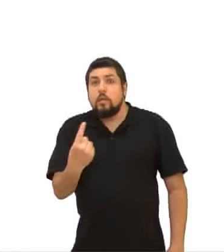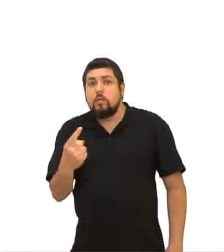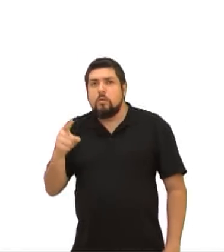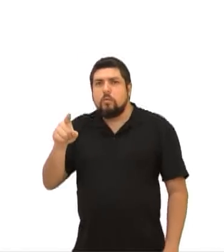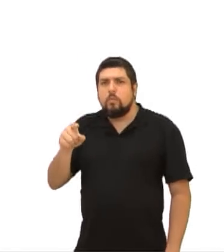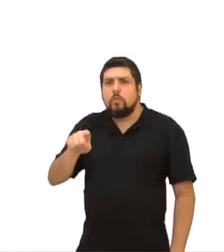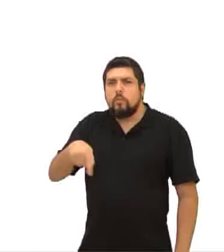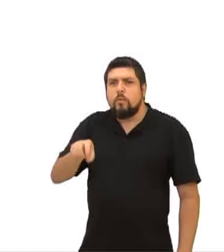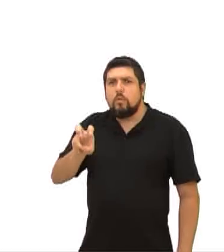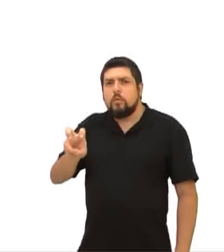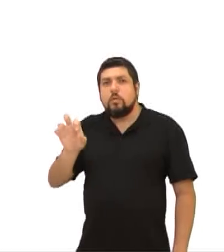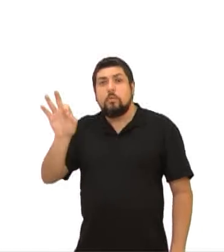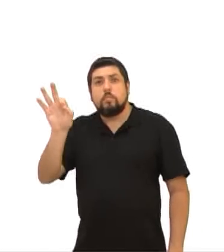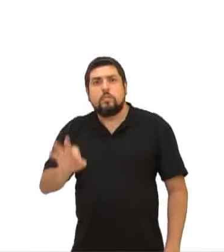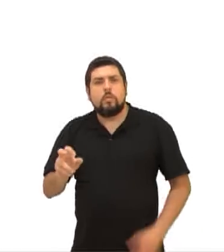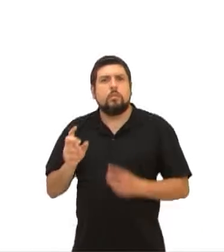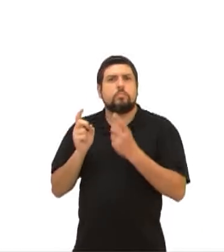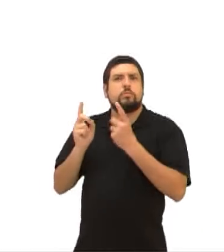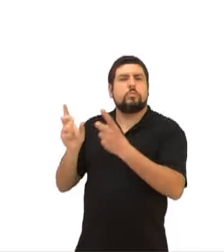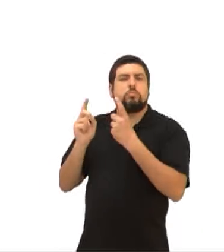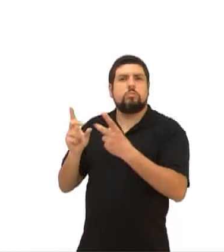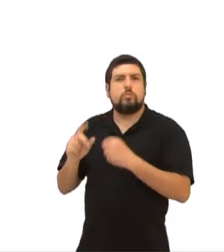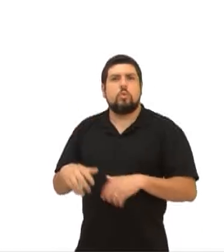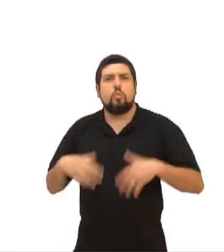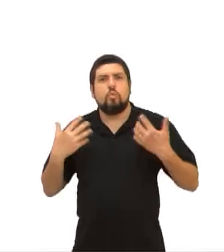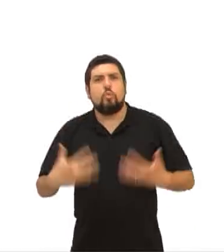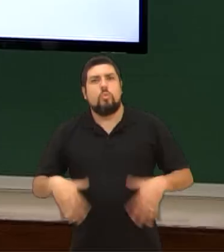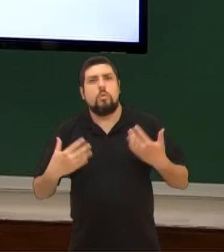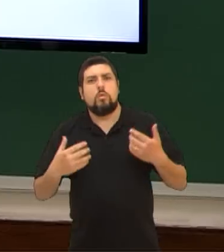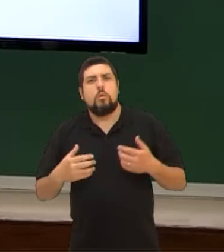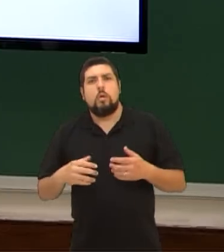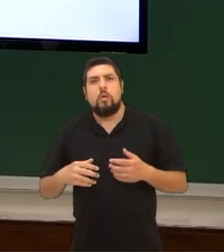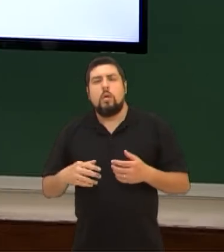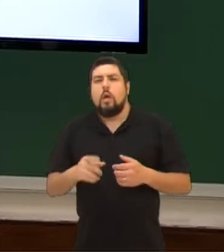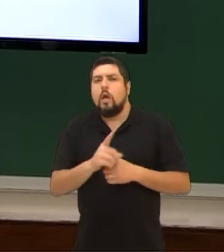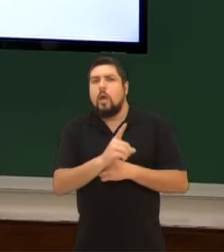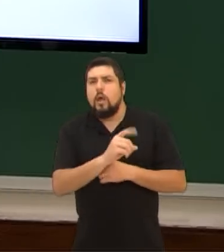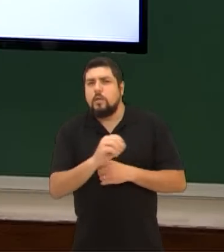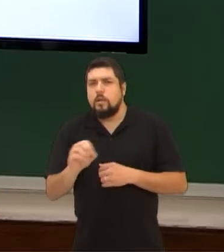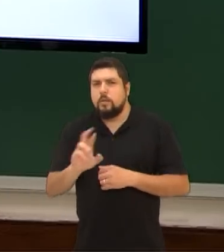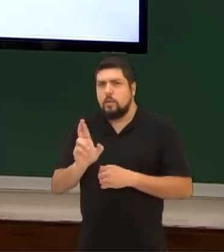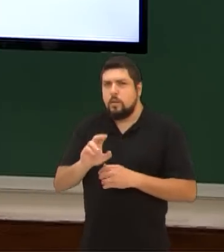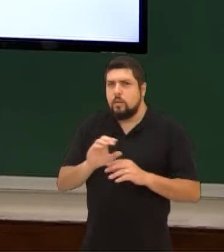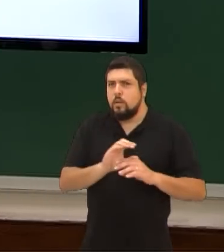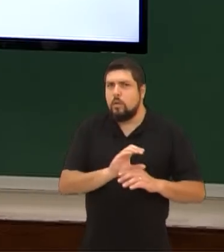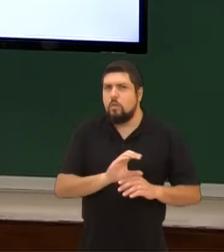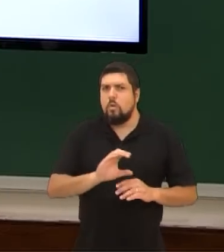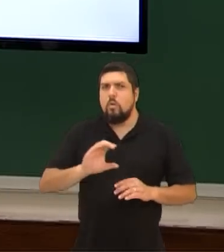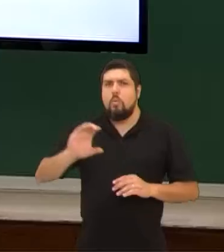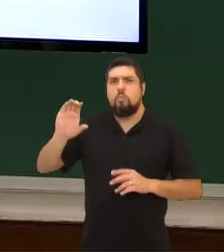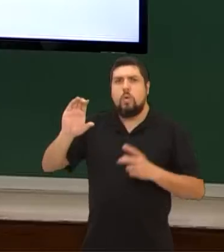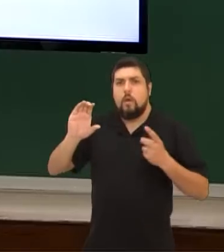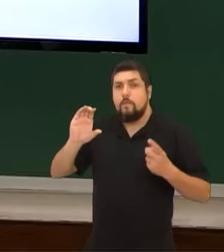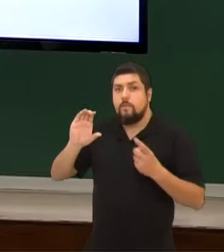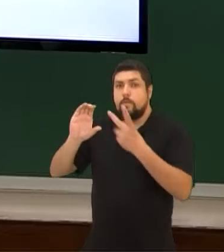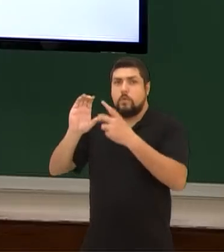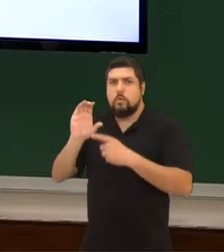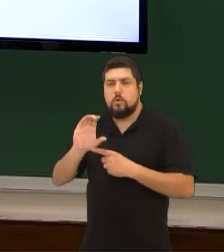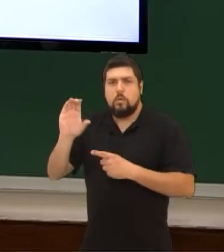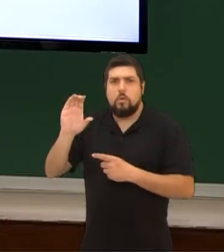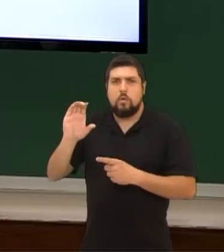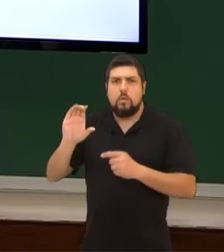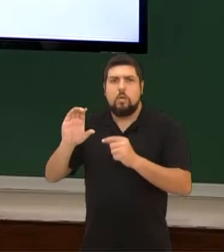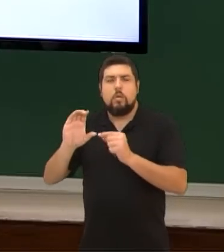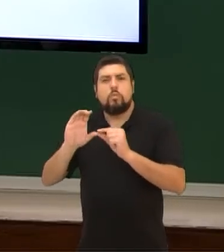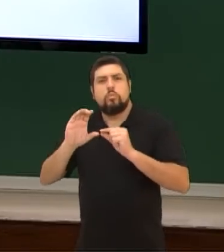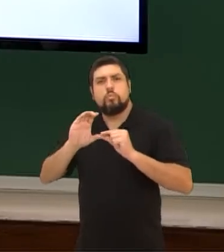61,5% das nossas exportações. Ou seja, de cada R$100 que o Brasil vendia para o mercado exterior, mais